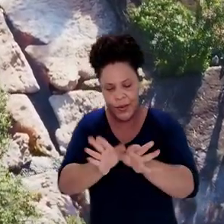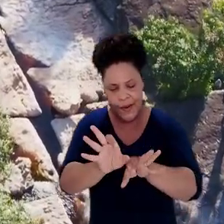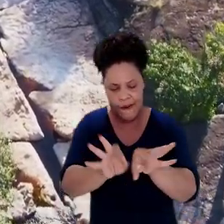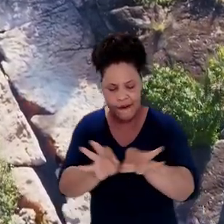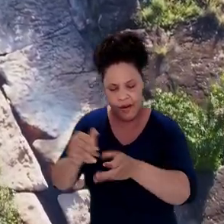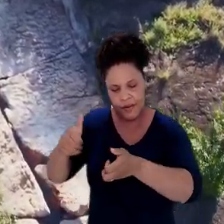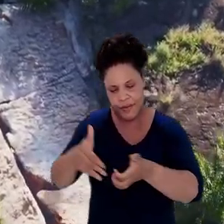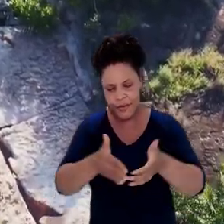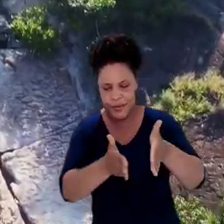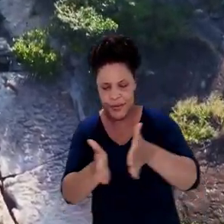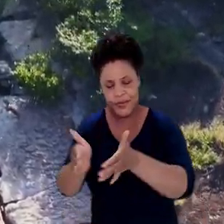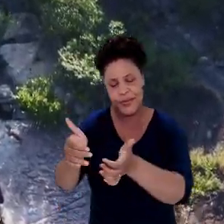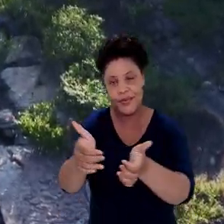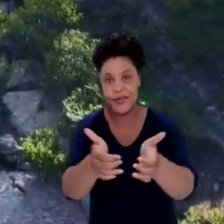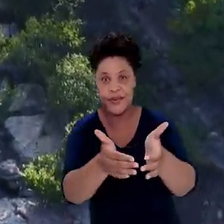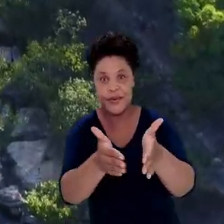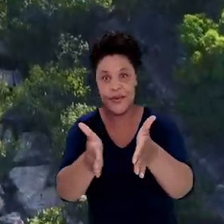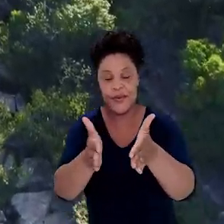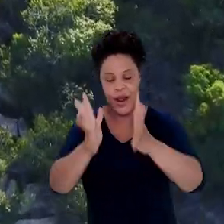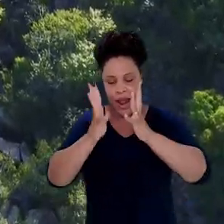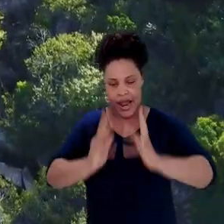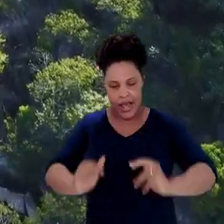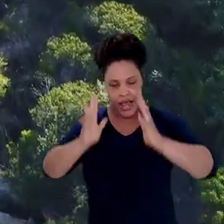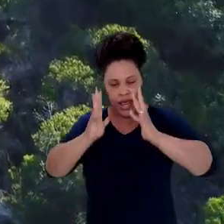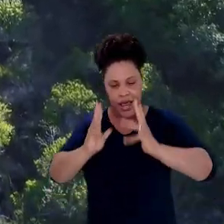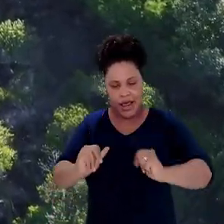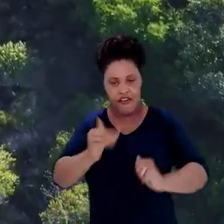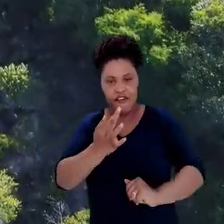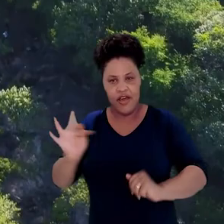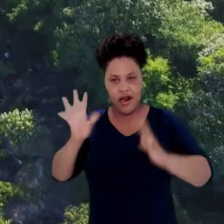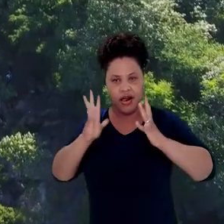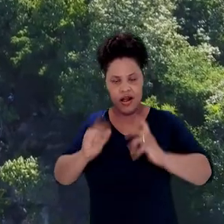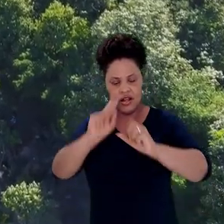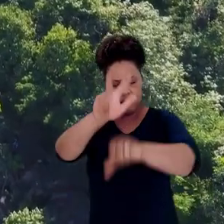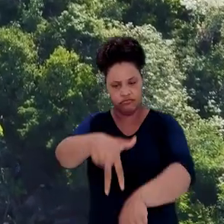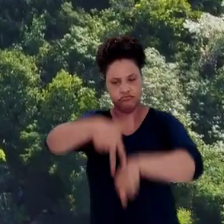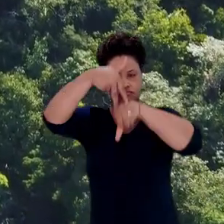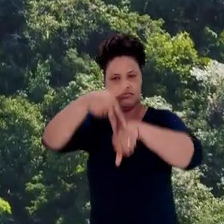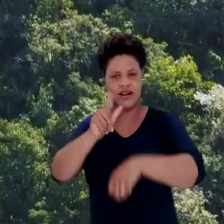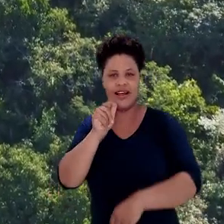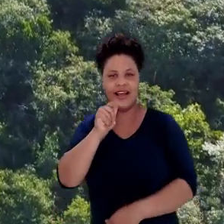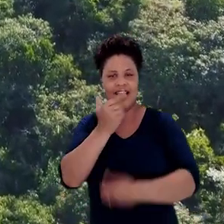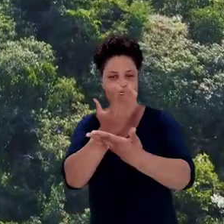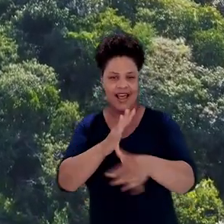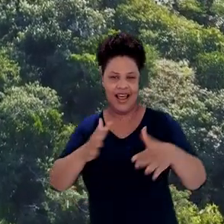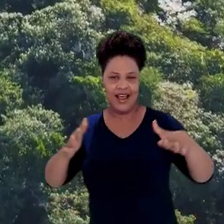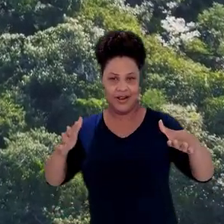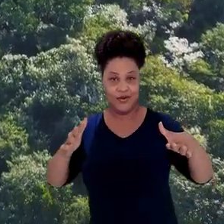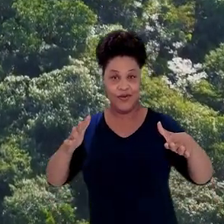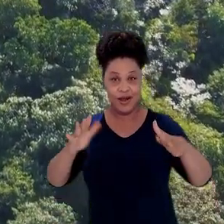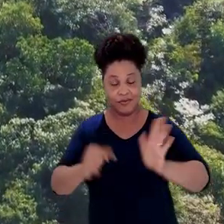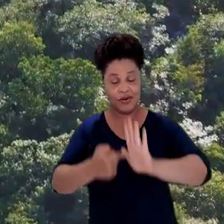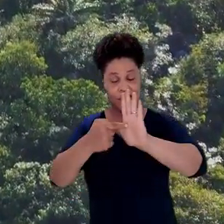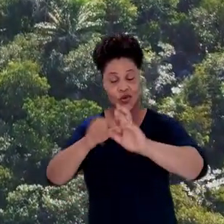rio que vem se ajustando à superfície, preenchendo as fissuras abertas, lavando as feridas e reivindicando seu espaço